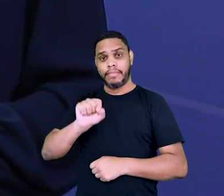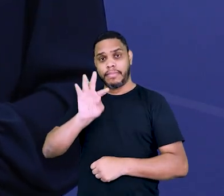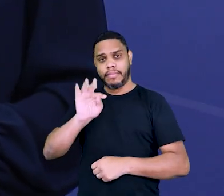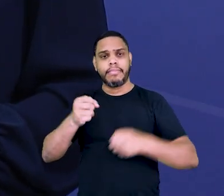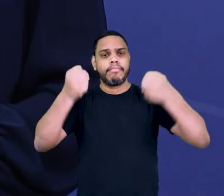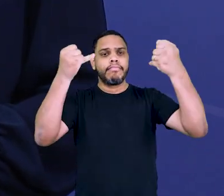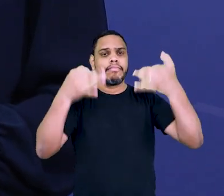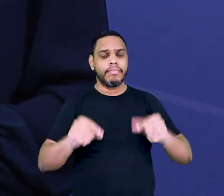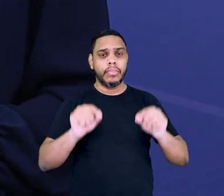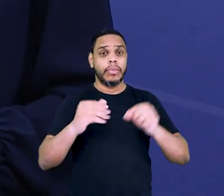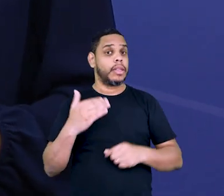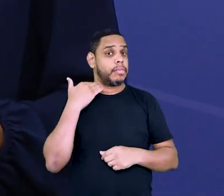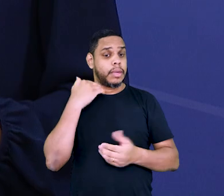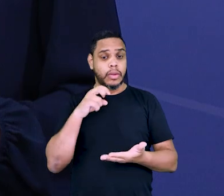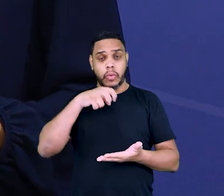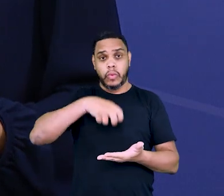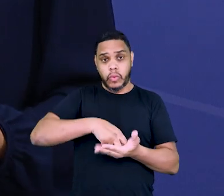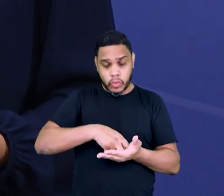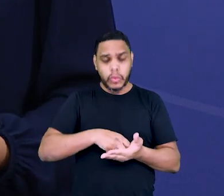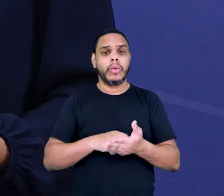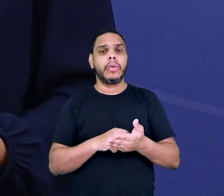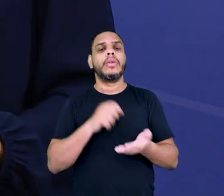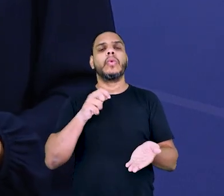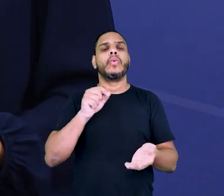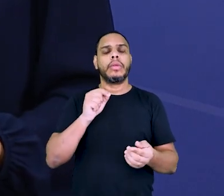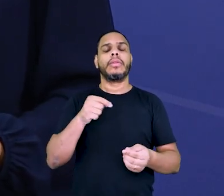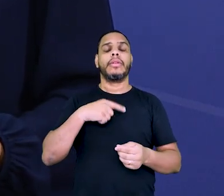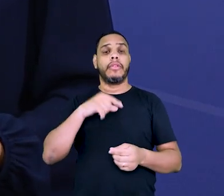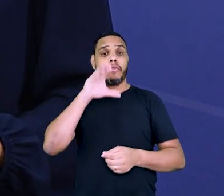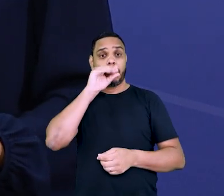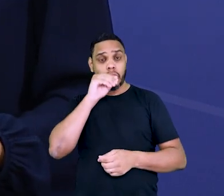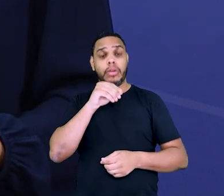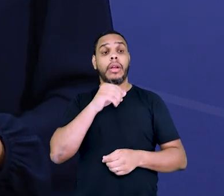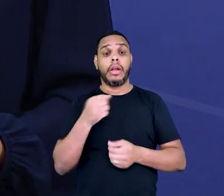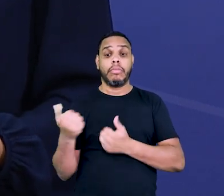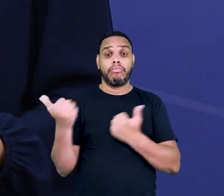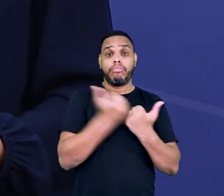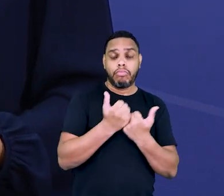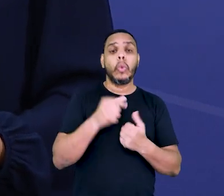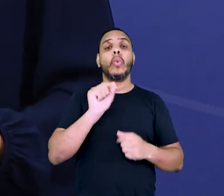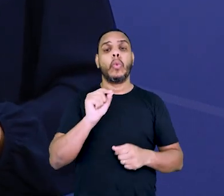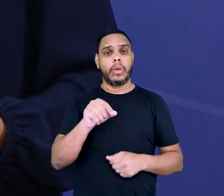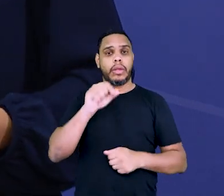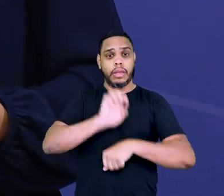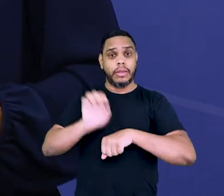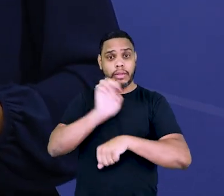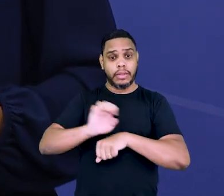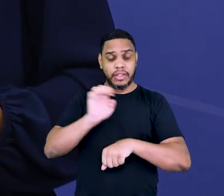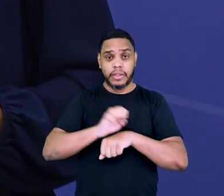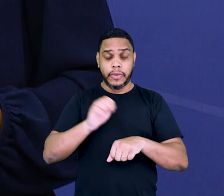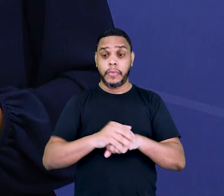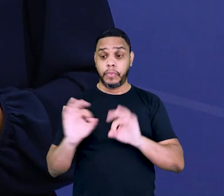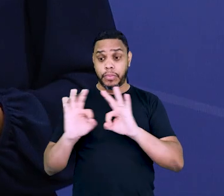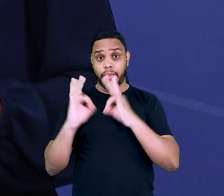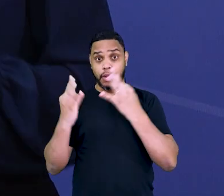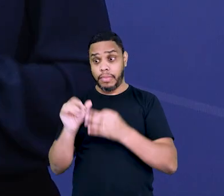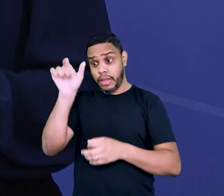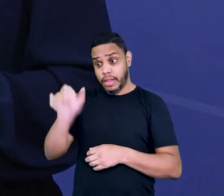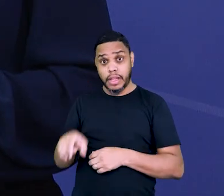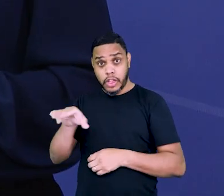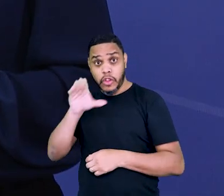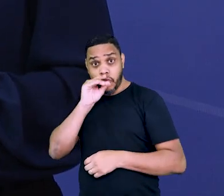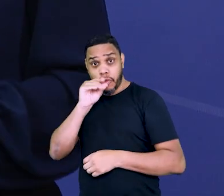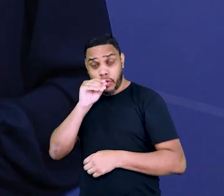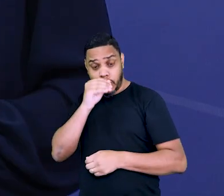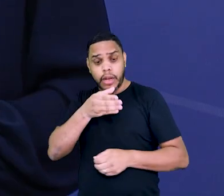destaca: banco é condenado após substituir empregados por estagiários em funções burocráticas. Família de trabalhador que ingeriu